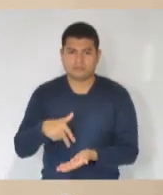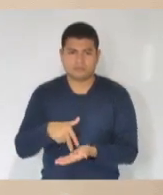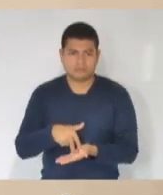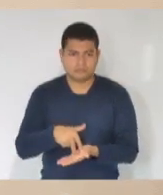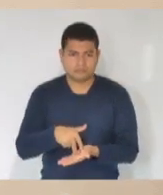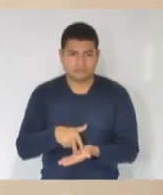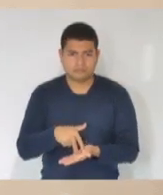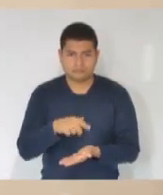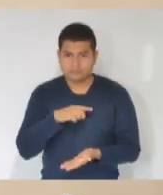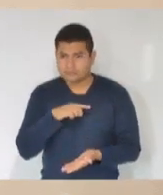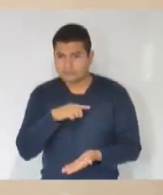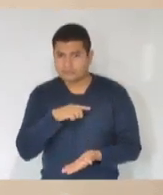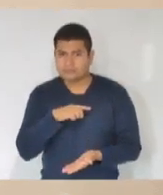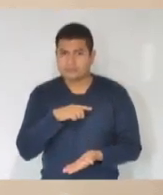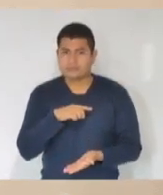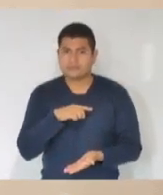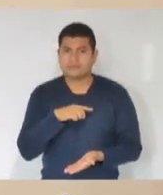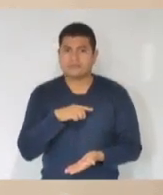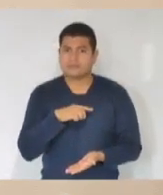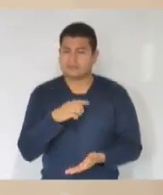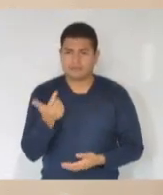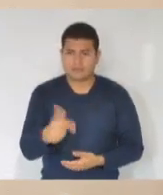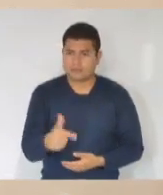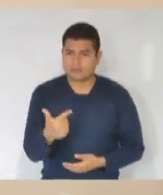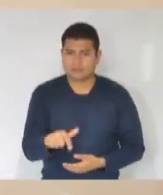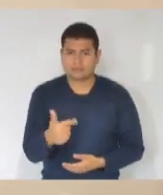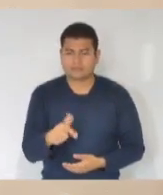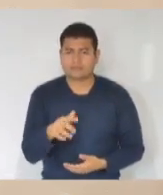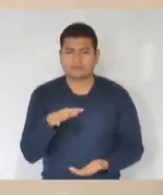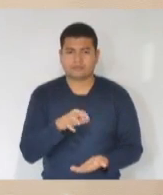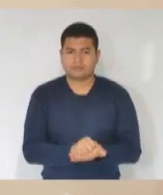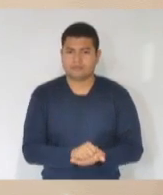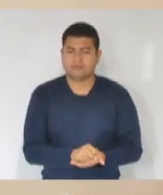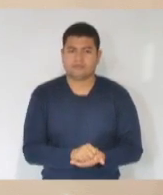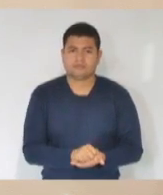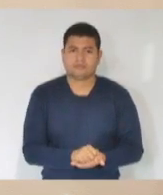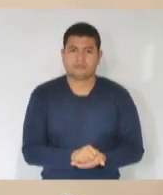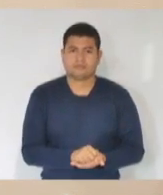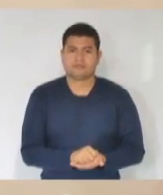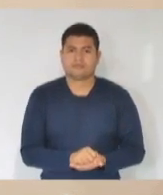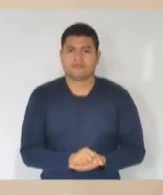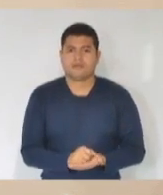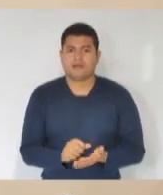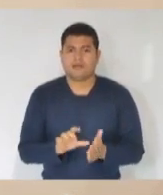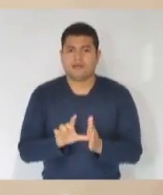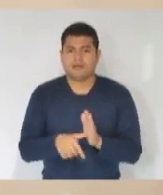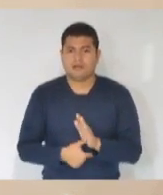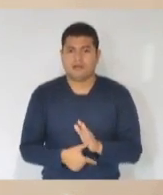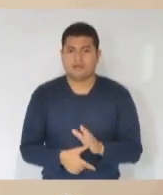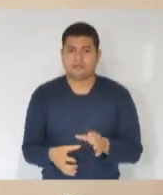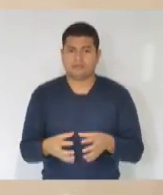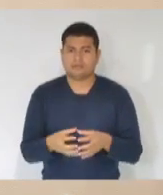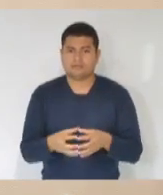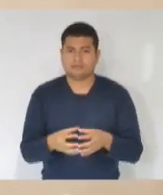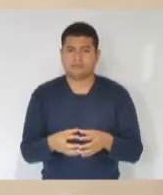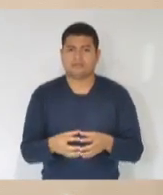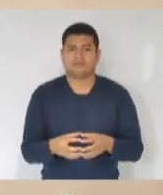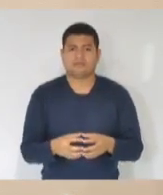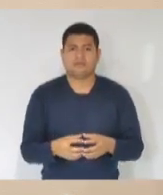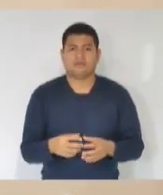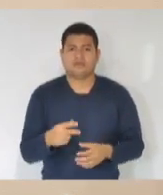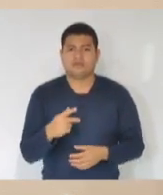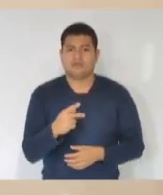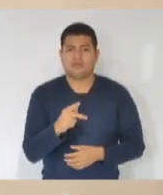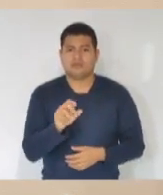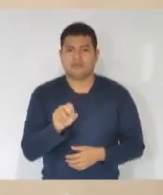da palavra em nome do bloco. Não há deputados inscritos. Próximo espaço é do Bloco Social Democrático,